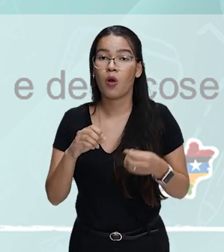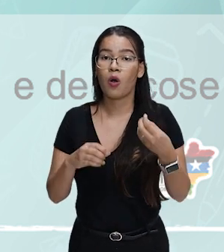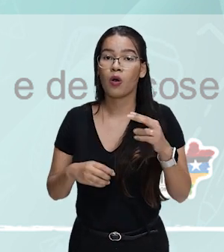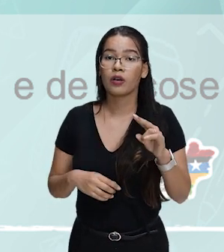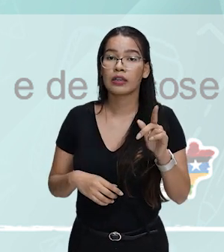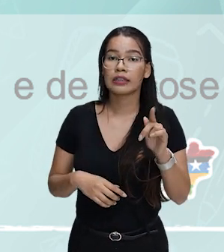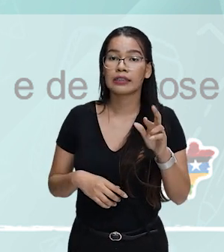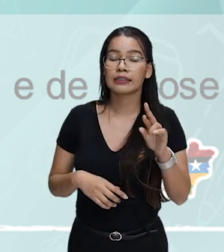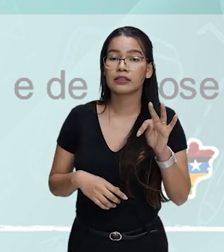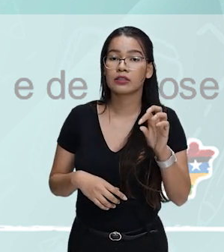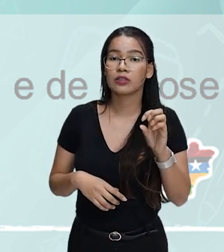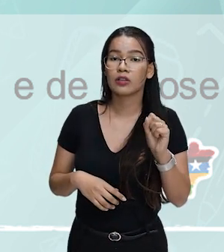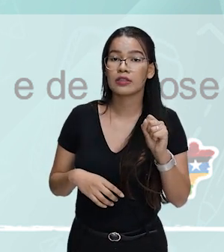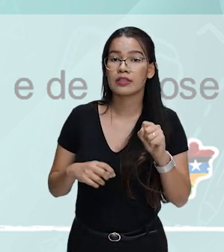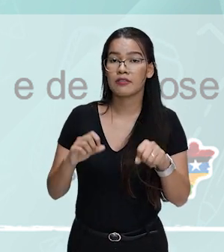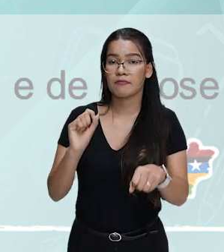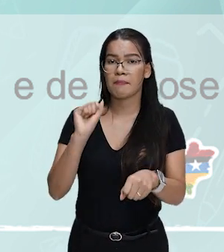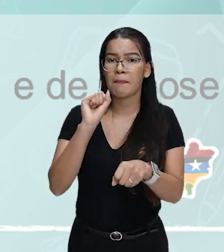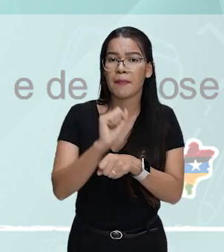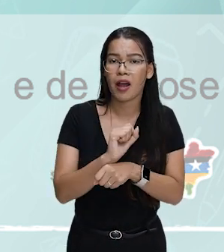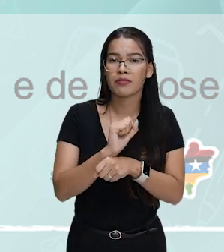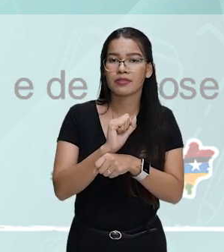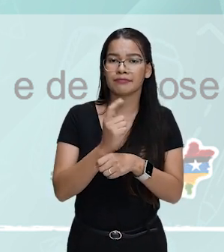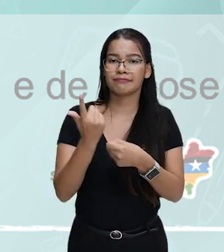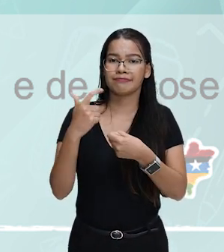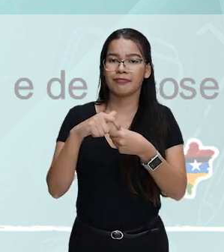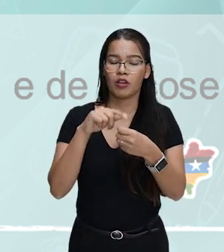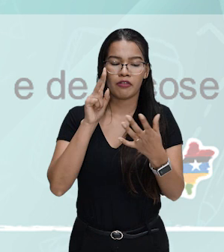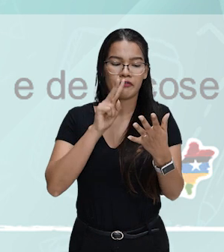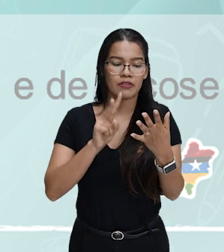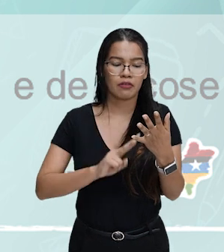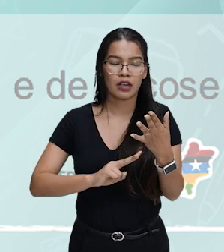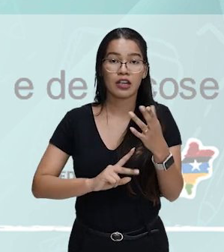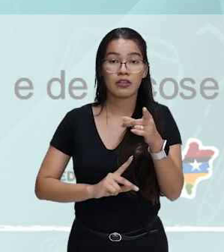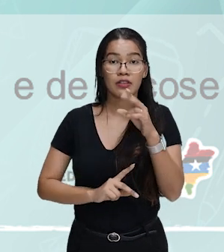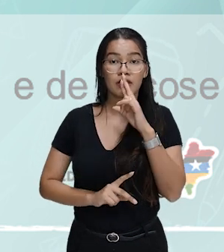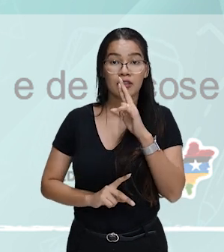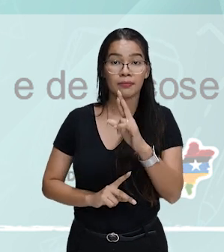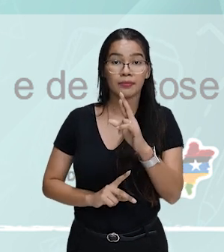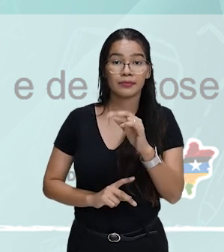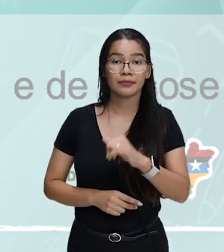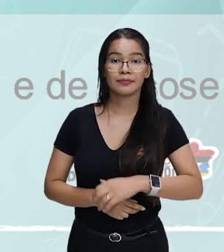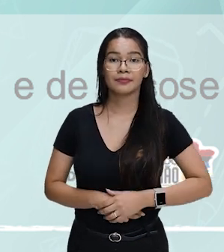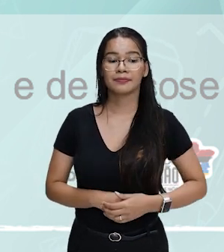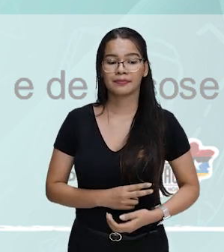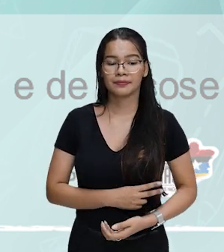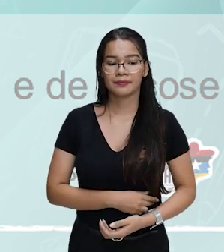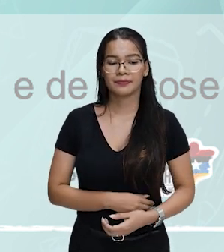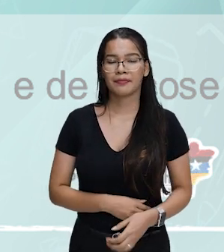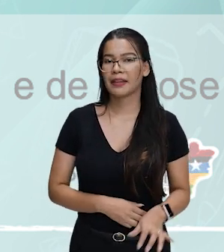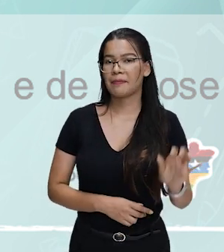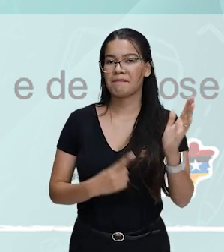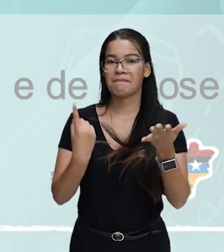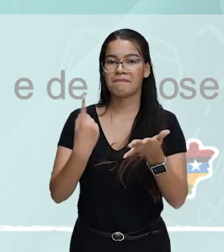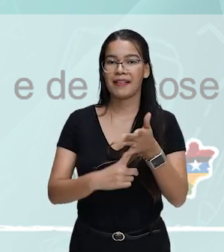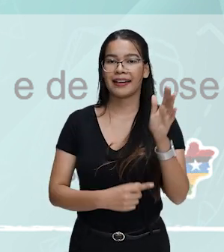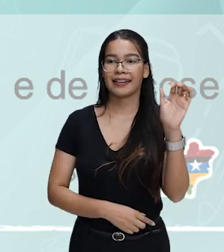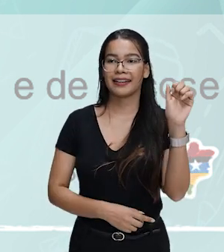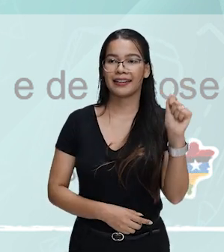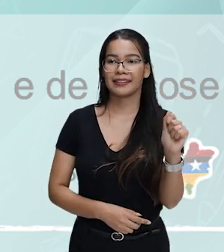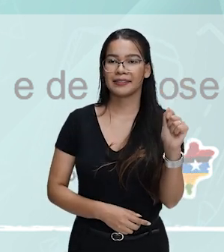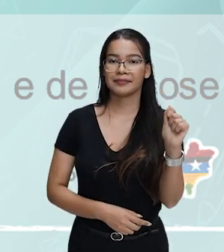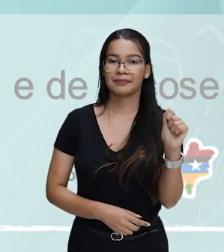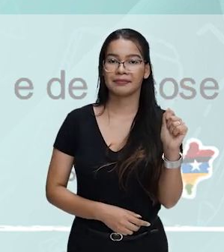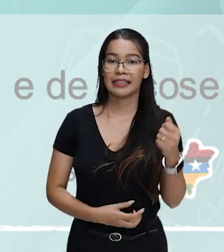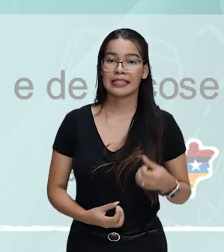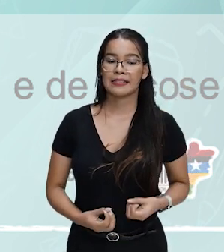dá uma pausa, volta, faz a leitura e responde e marca a letra A. A expressão, além disso, marca